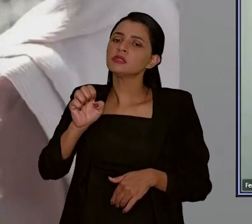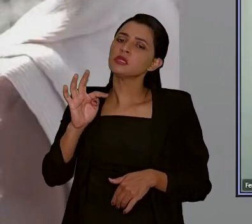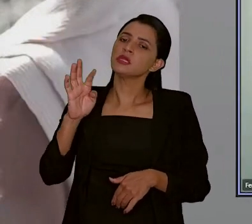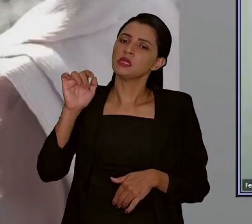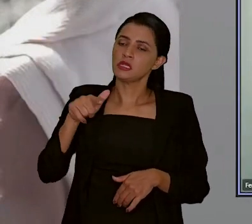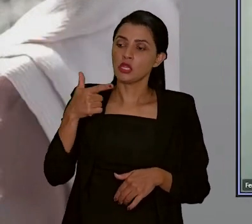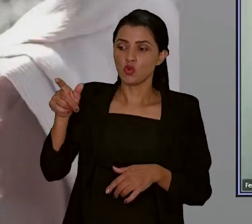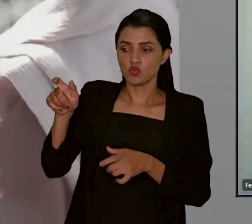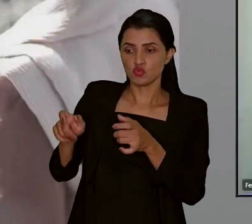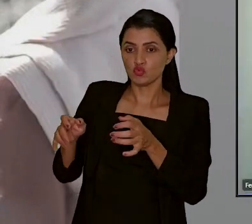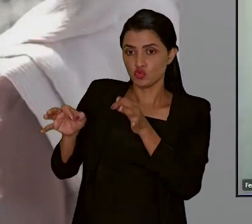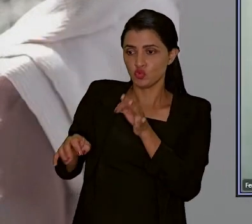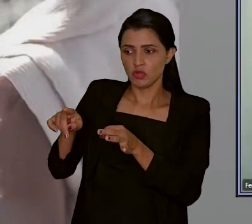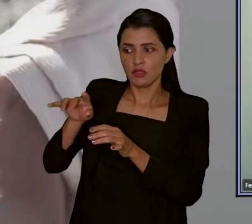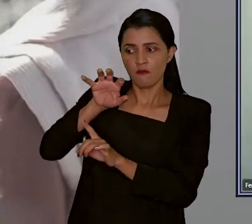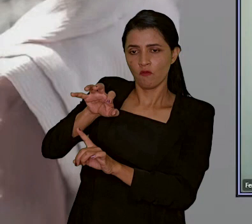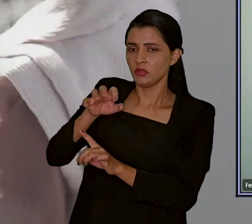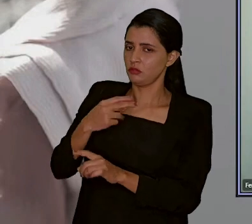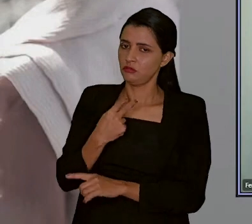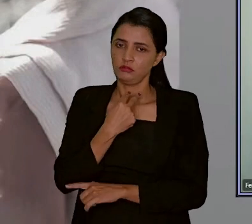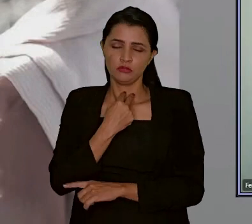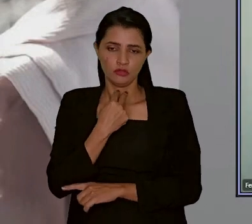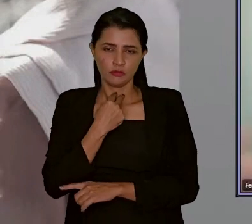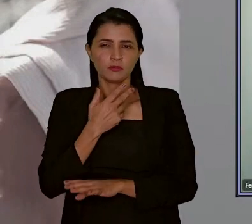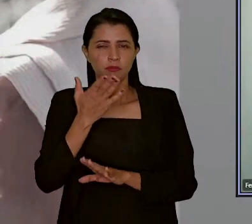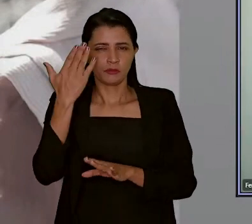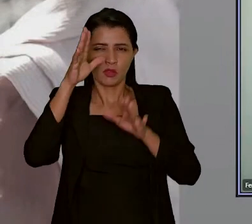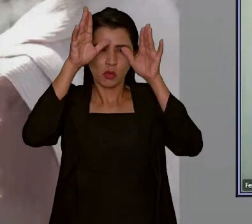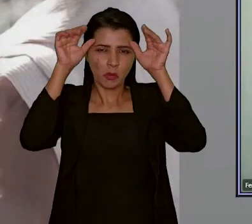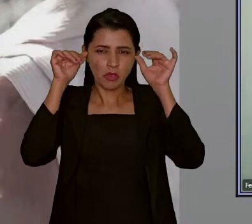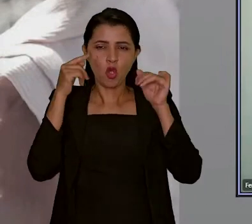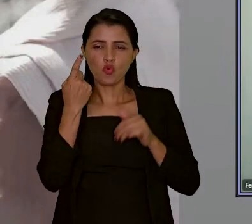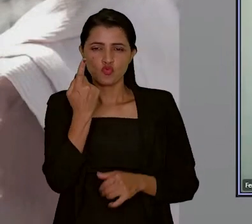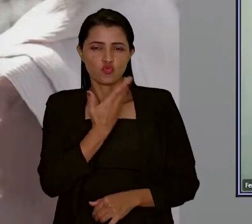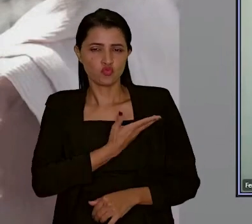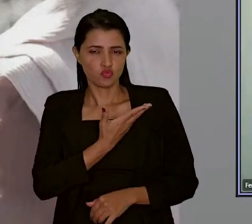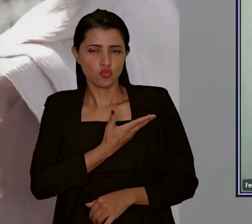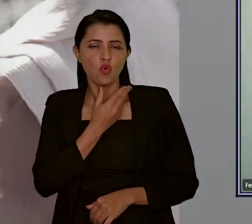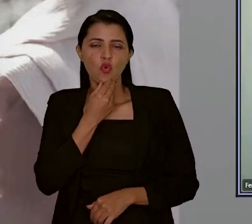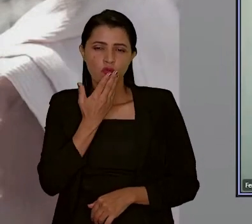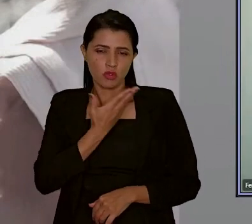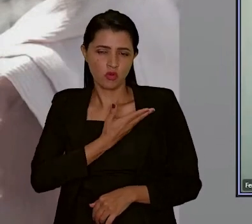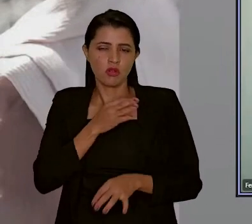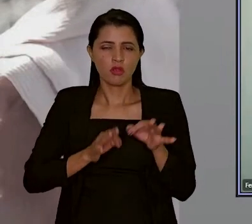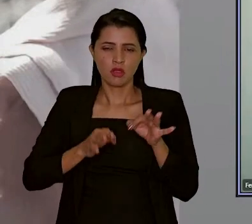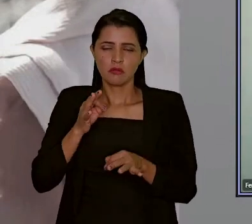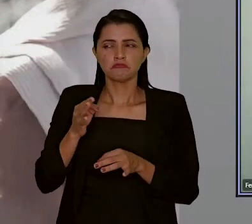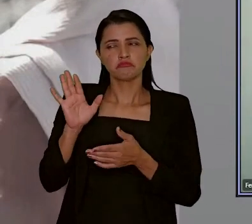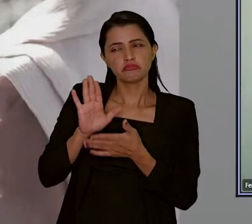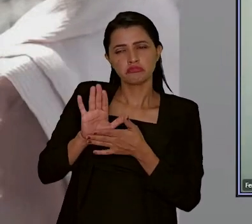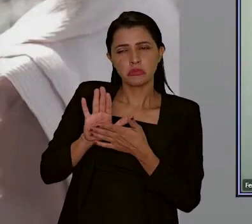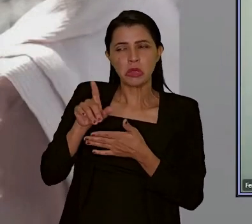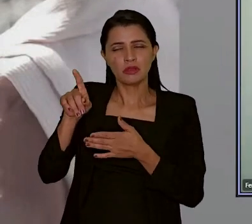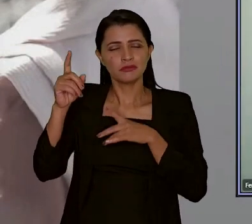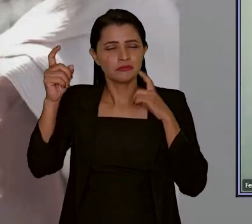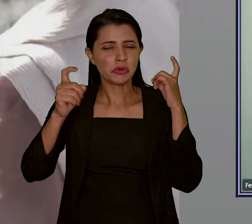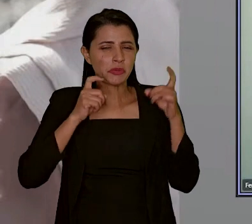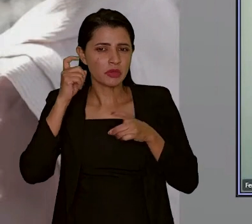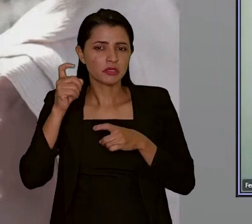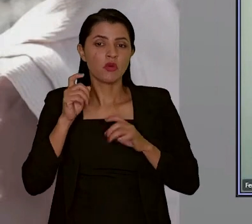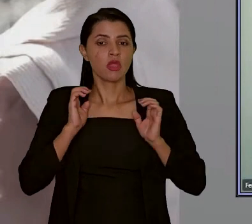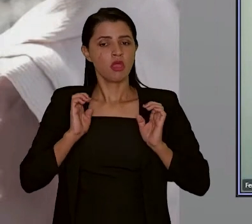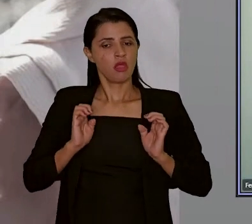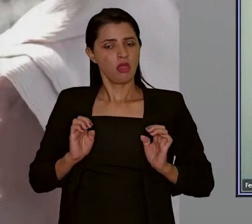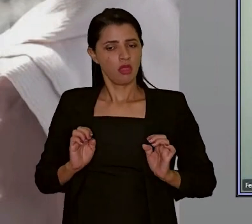colega propôs, até assim, com preocupações éticas, etc., que toda vez que